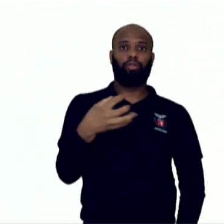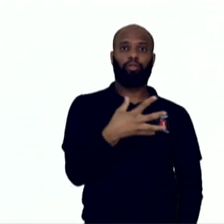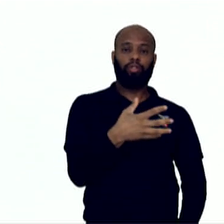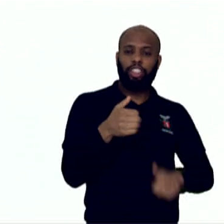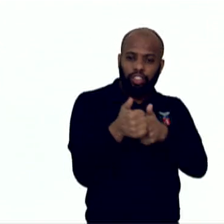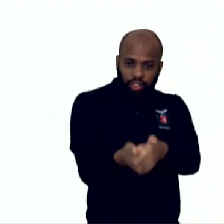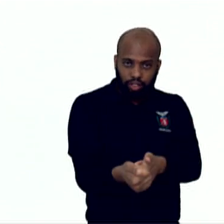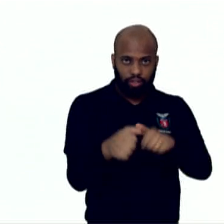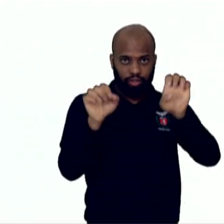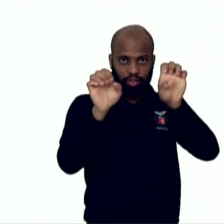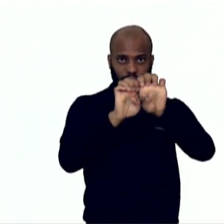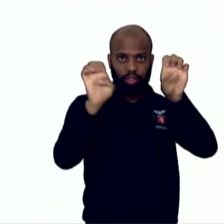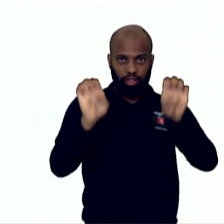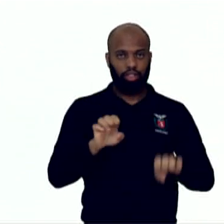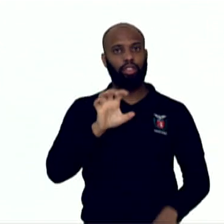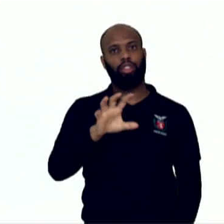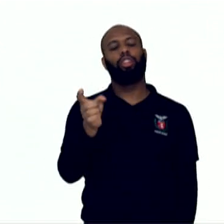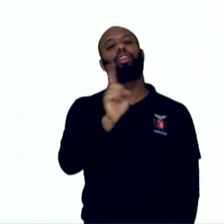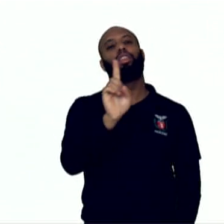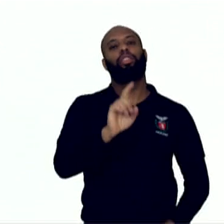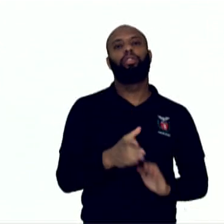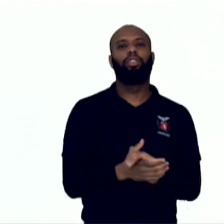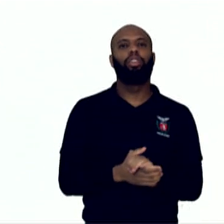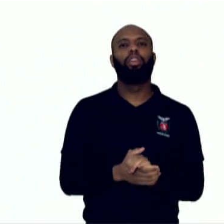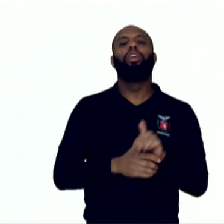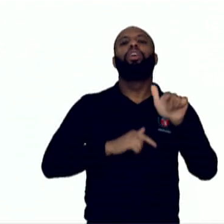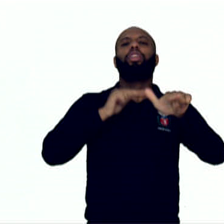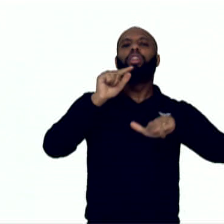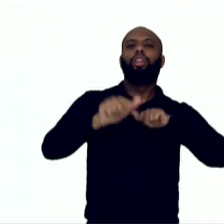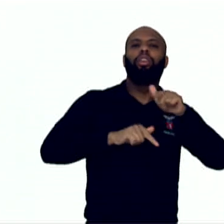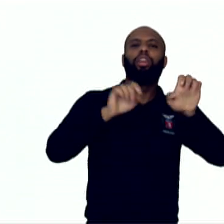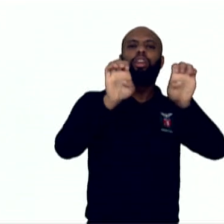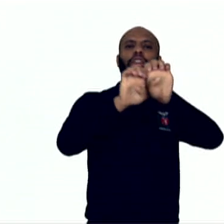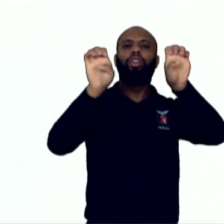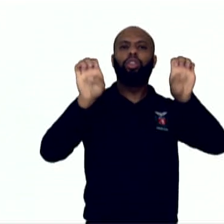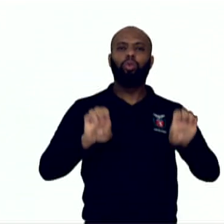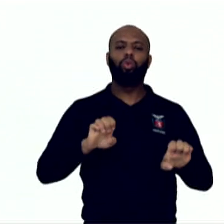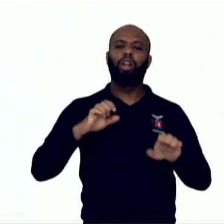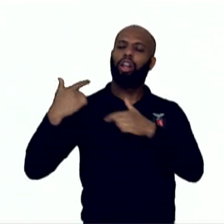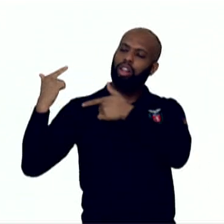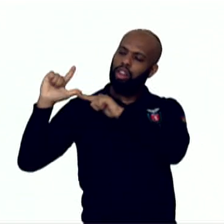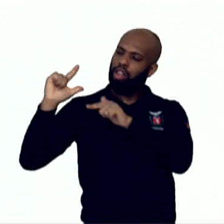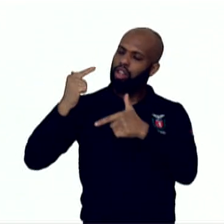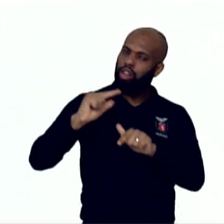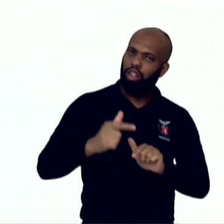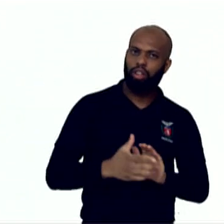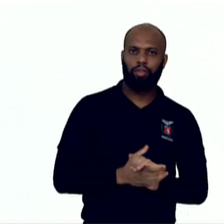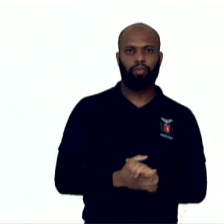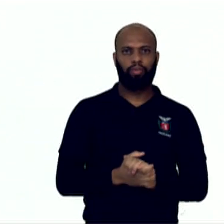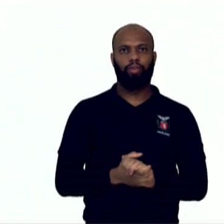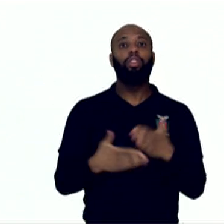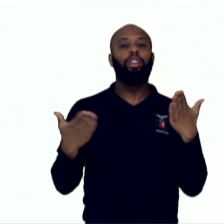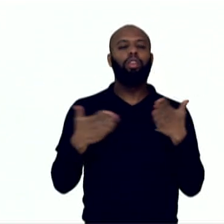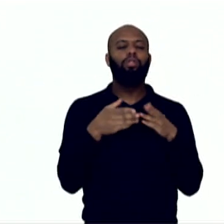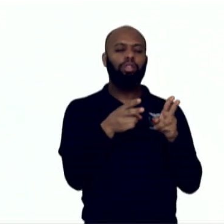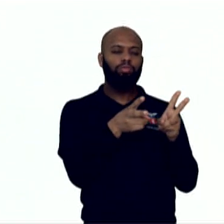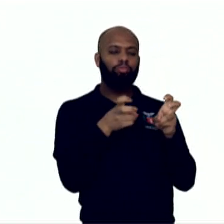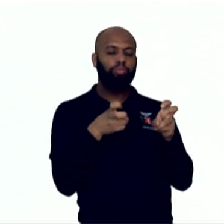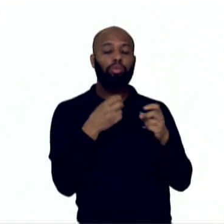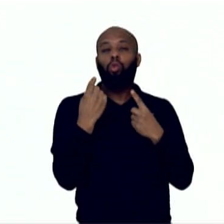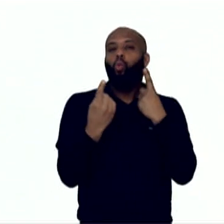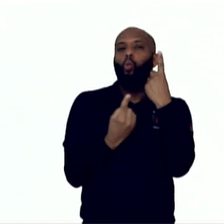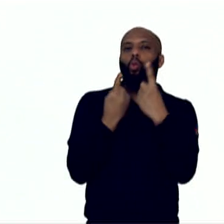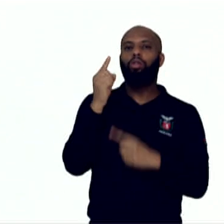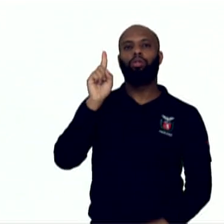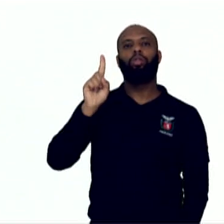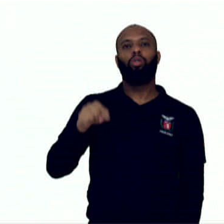seguem essa estrutura. Então, a gente está trabalhando com uma estrutura de um conto que é mais tradicional. Então, vamos observar. Quais são,